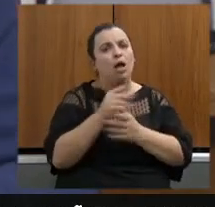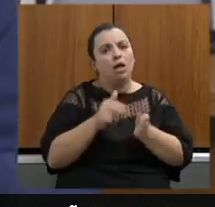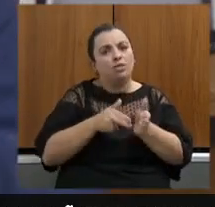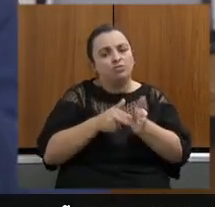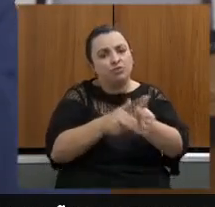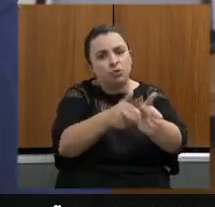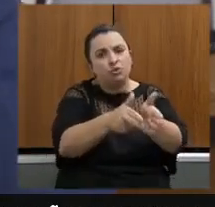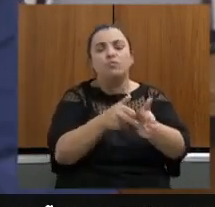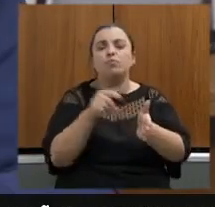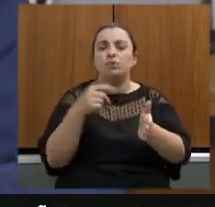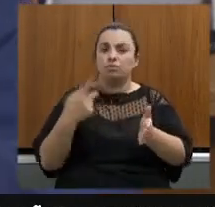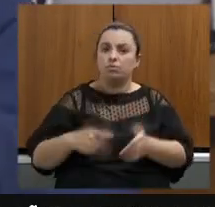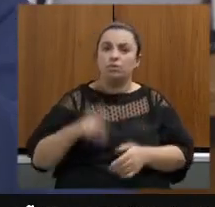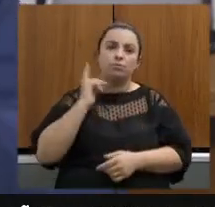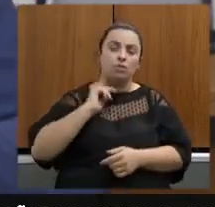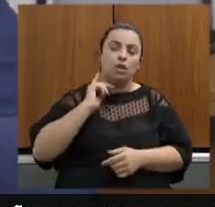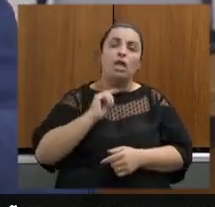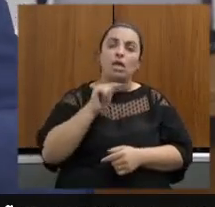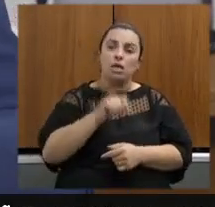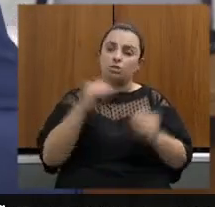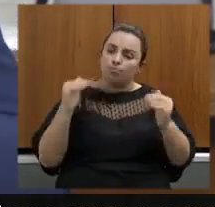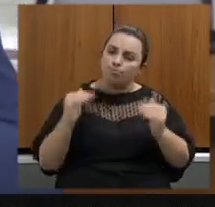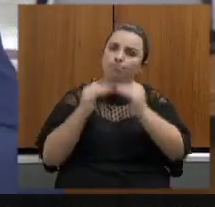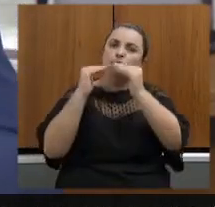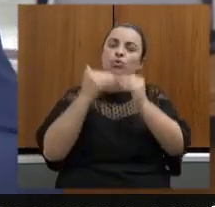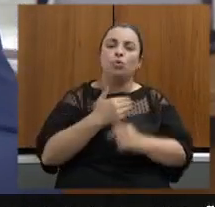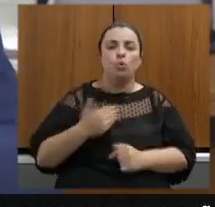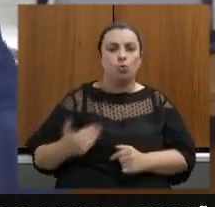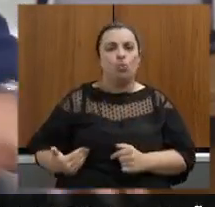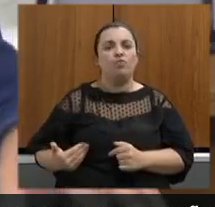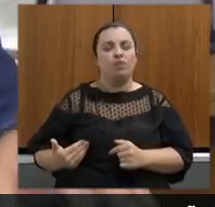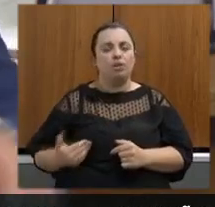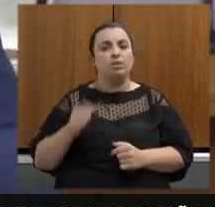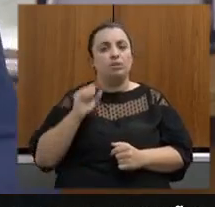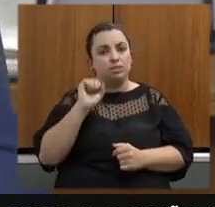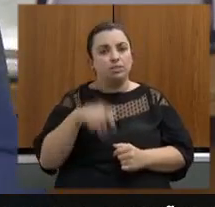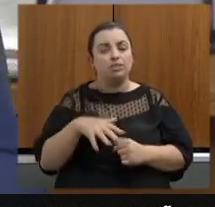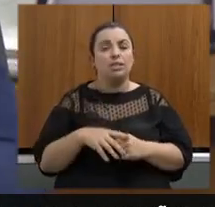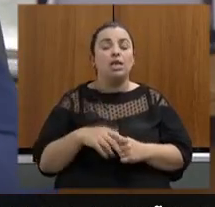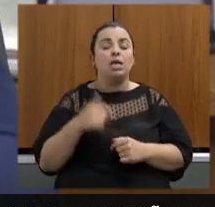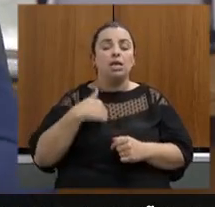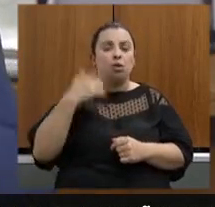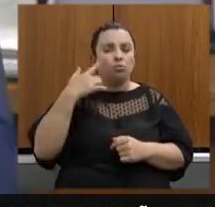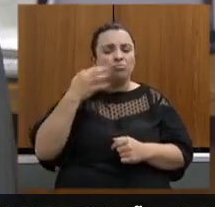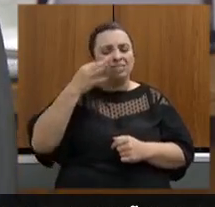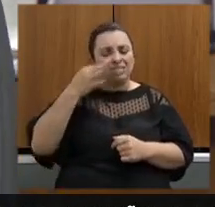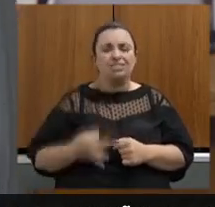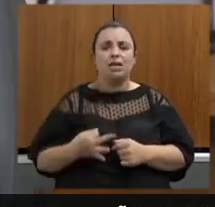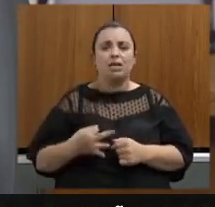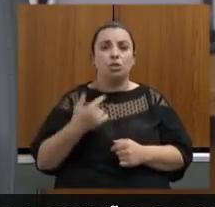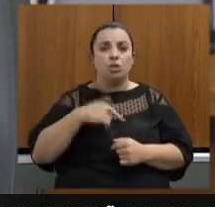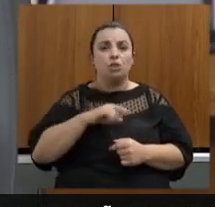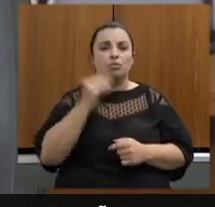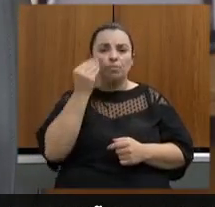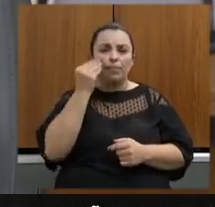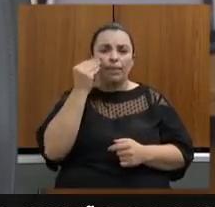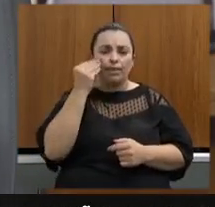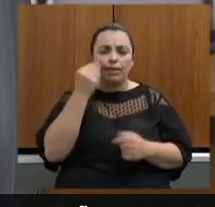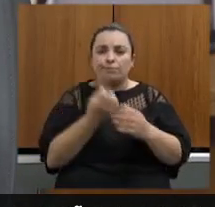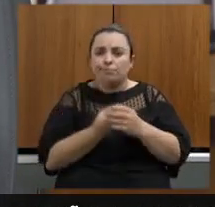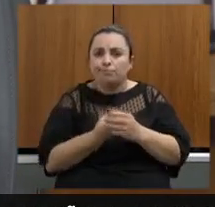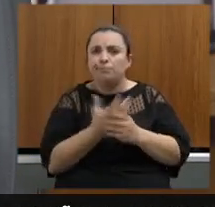encontra Eco no governo não é o nosso governo do estado e nós temos certeza quando será Luiza estamos tentando implementar